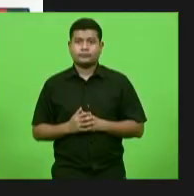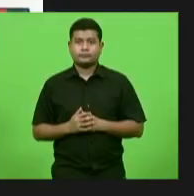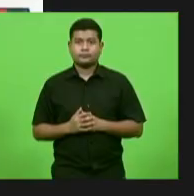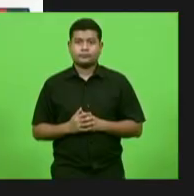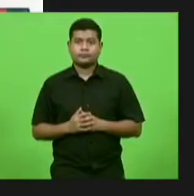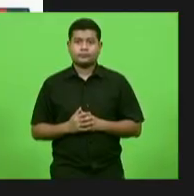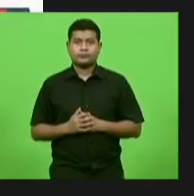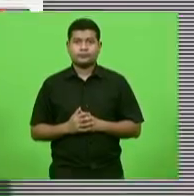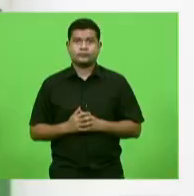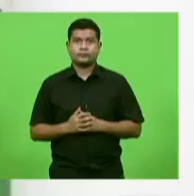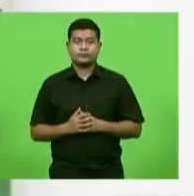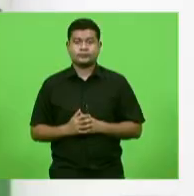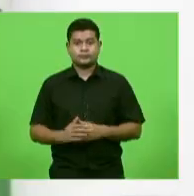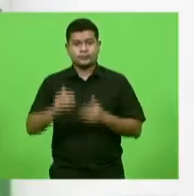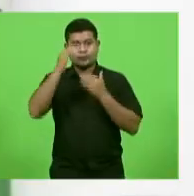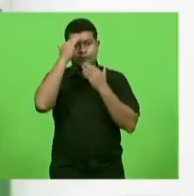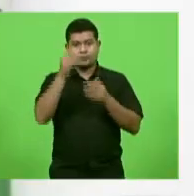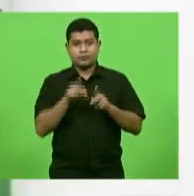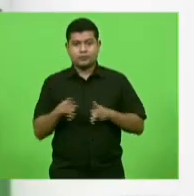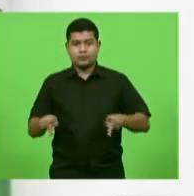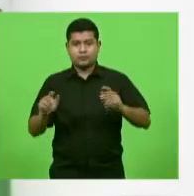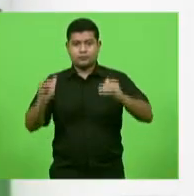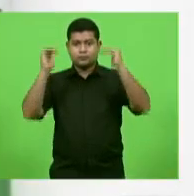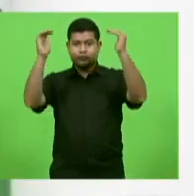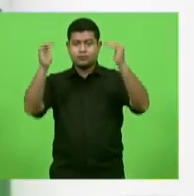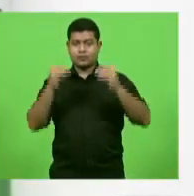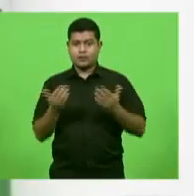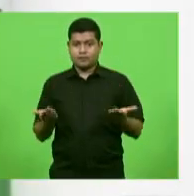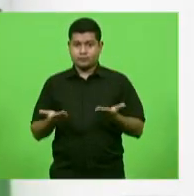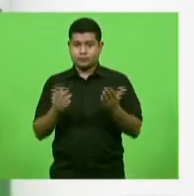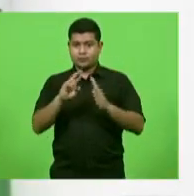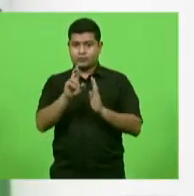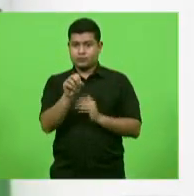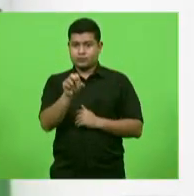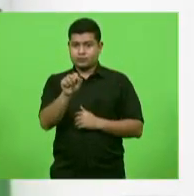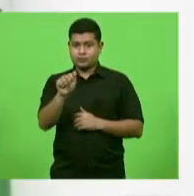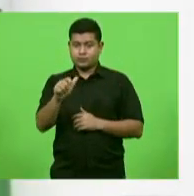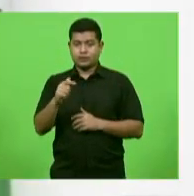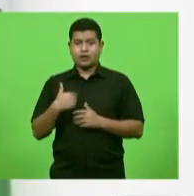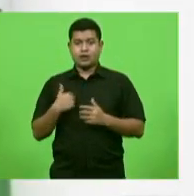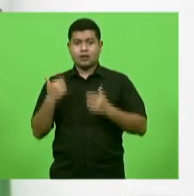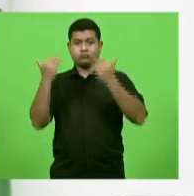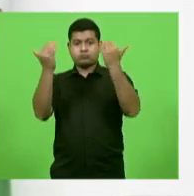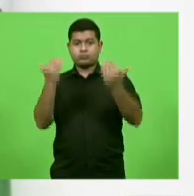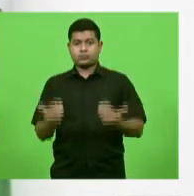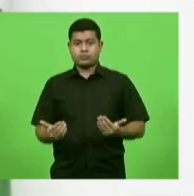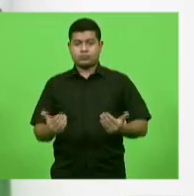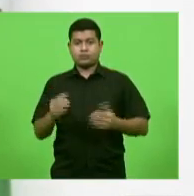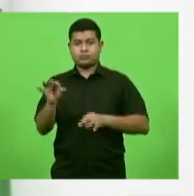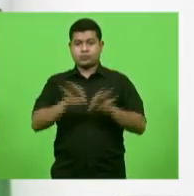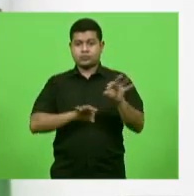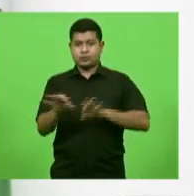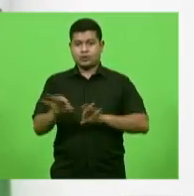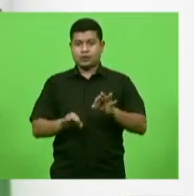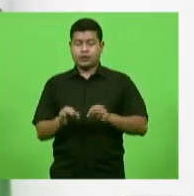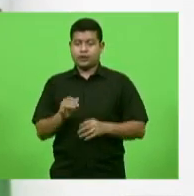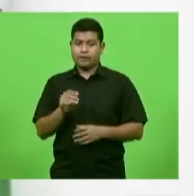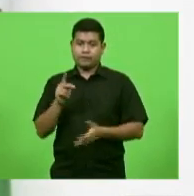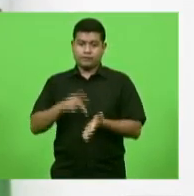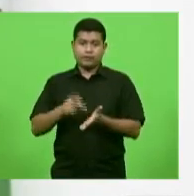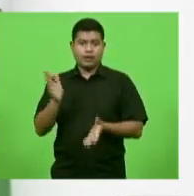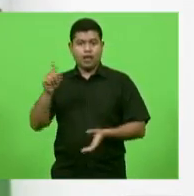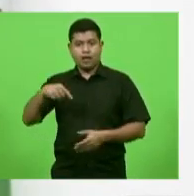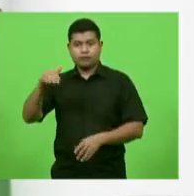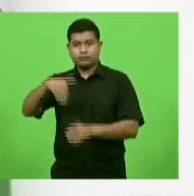Pois não, muito obrigado, desembargadora Rosane, que elaborou o parecer na verdade, é o voto, né, de